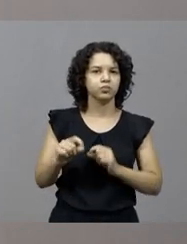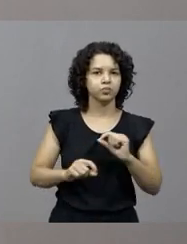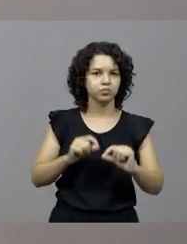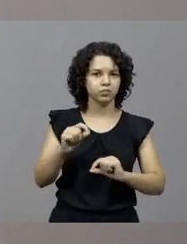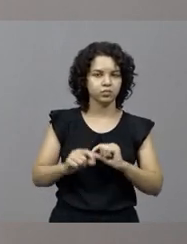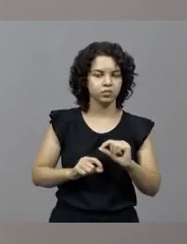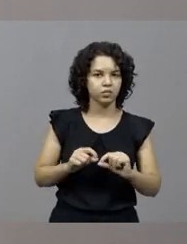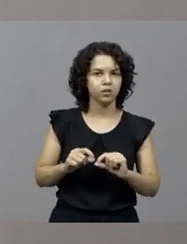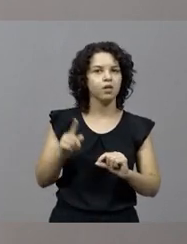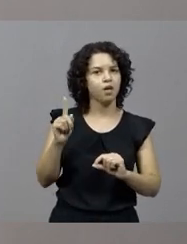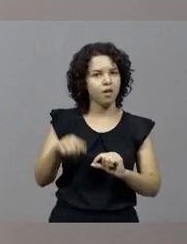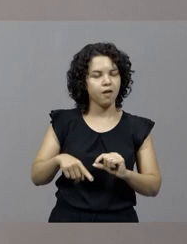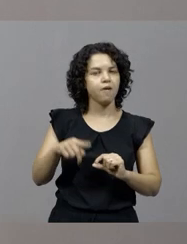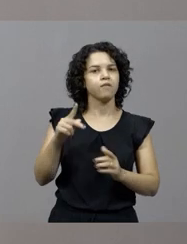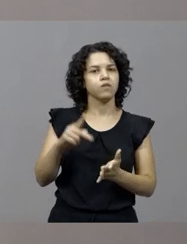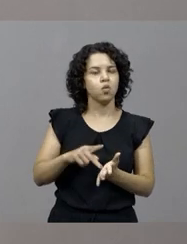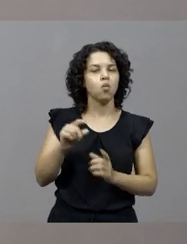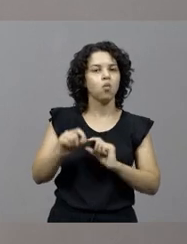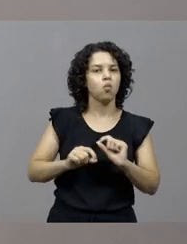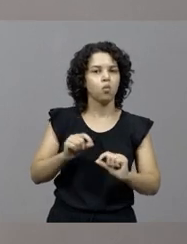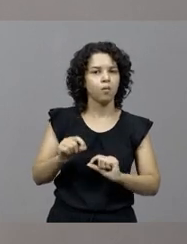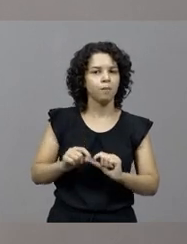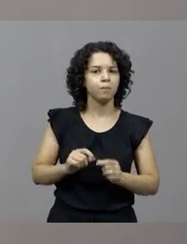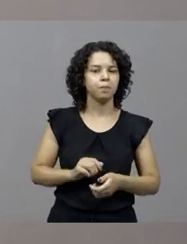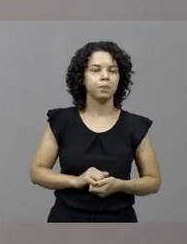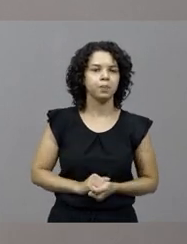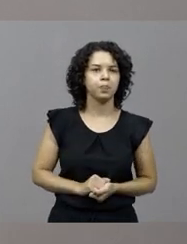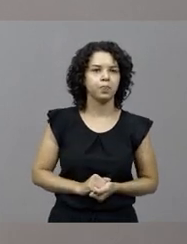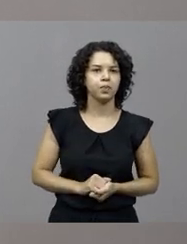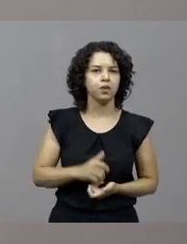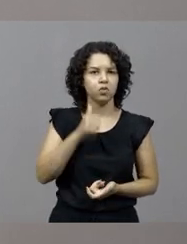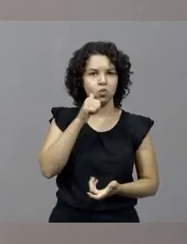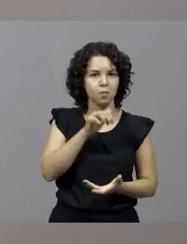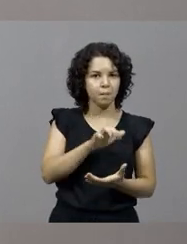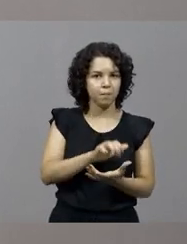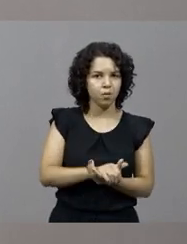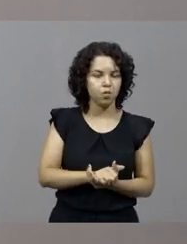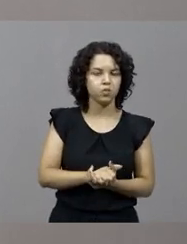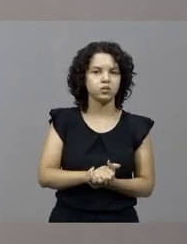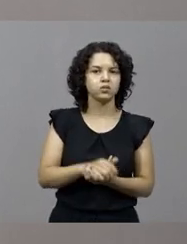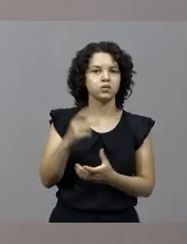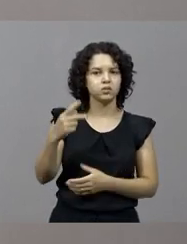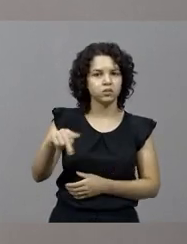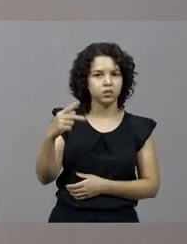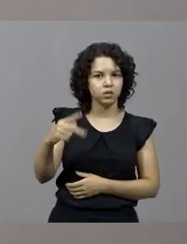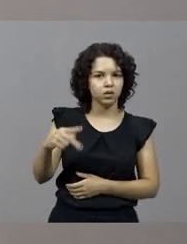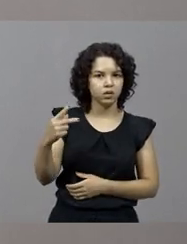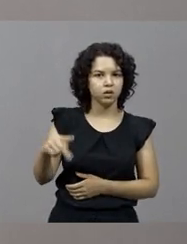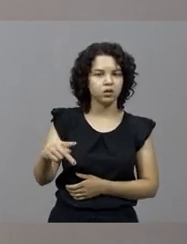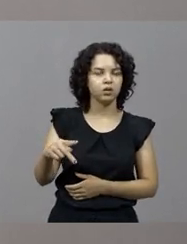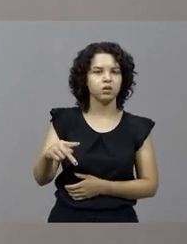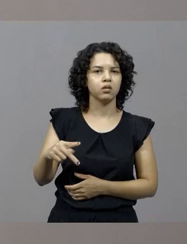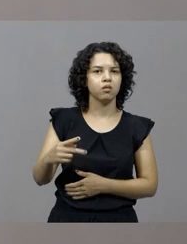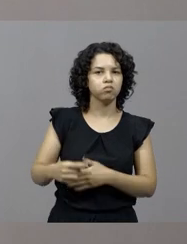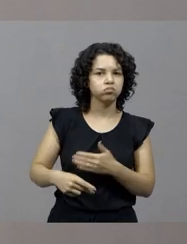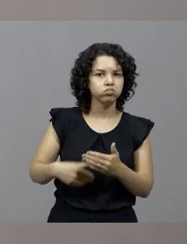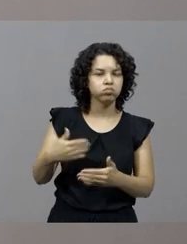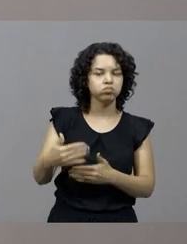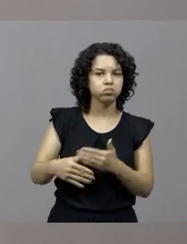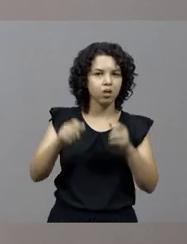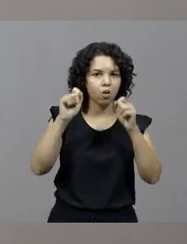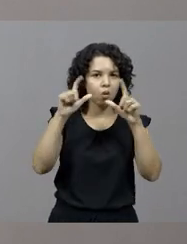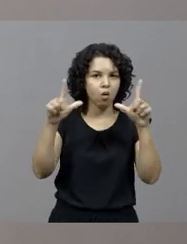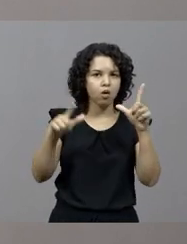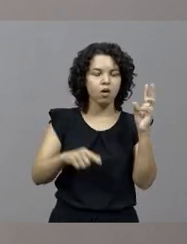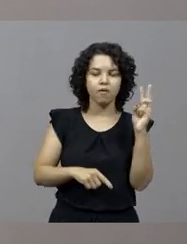que também é um fato, é que a esposa ela vai, cada vez que se acordar, olhar para o lado e